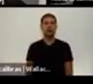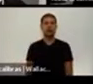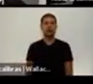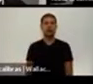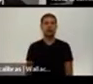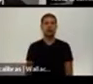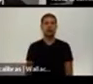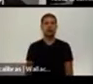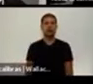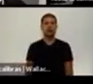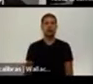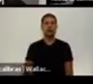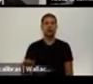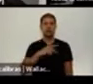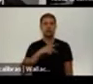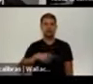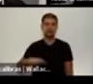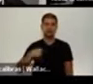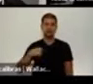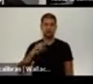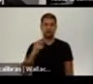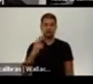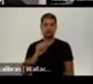Senhor presidente, eu vou aguardar